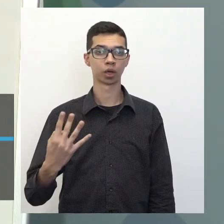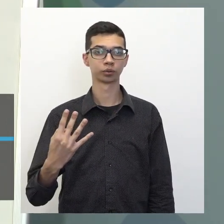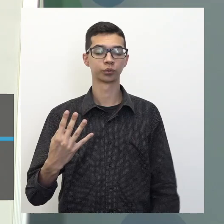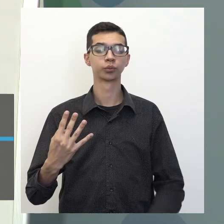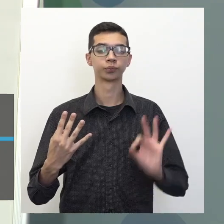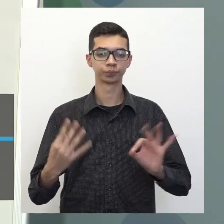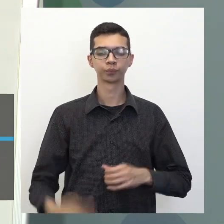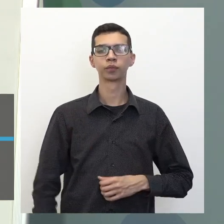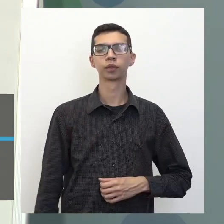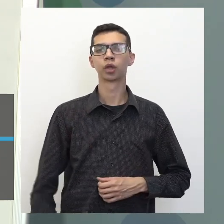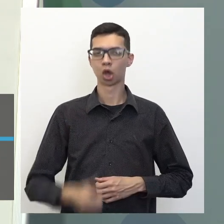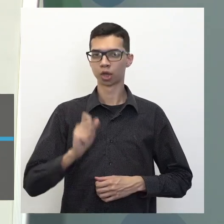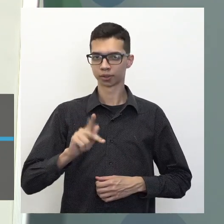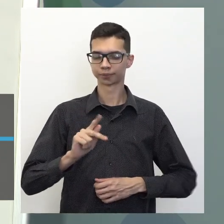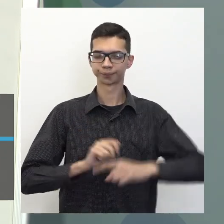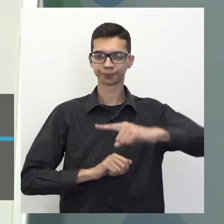Sobre